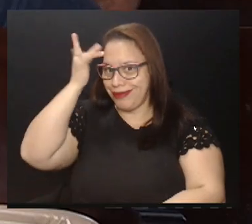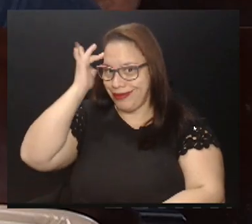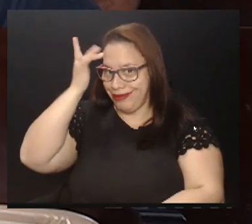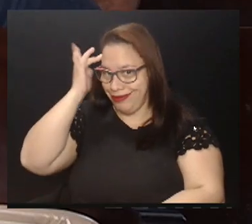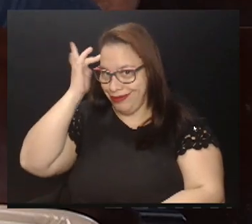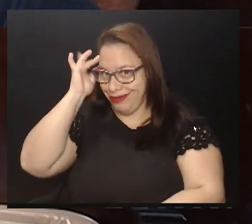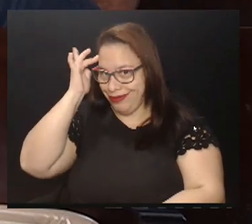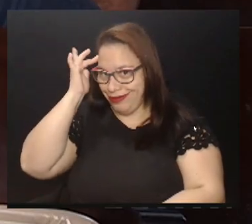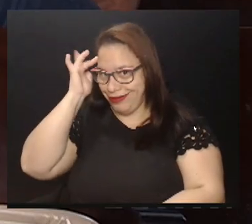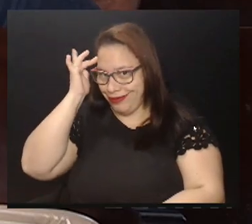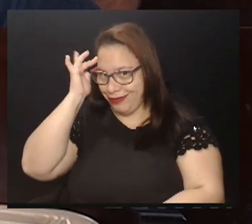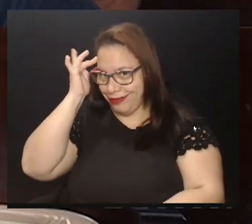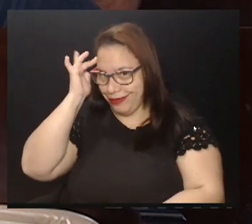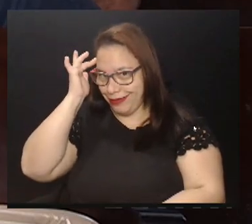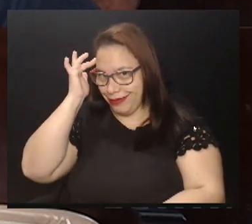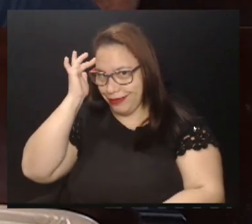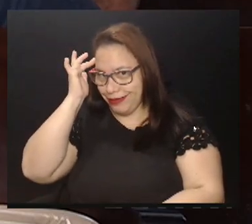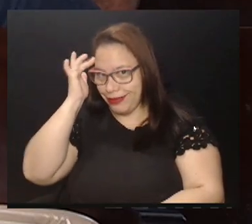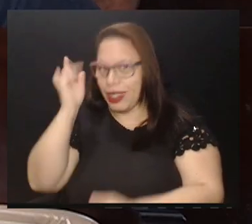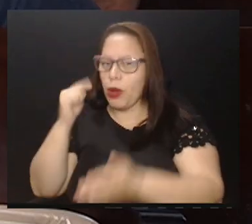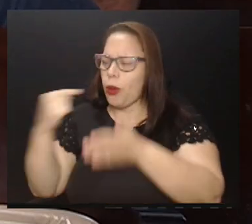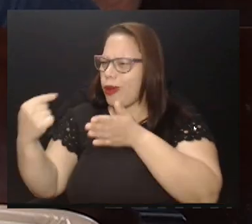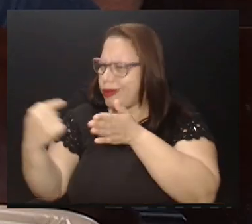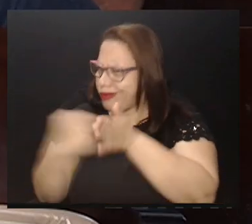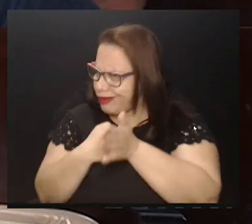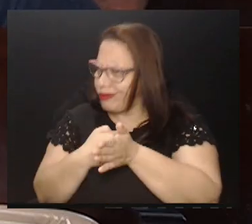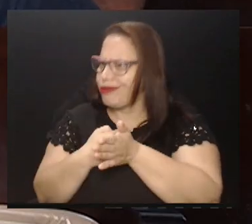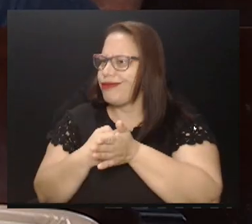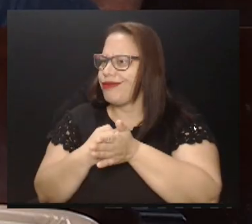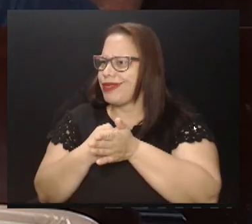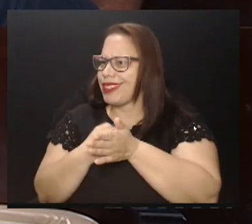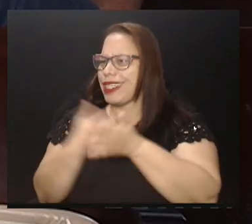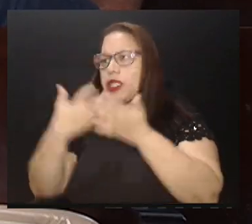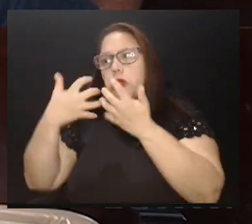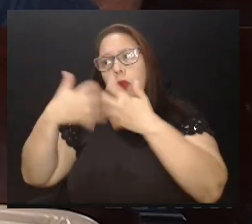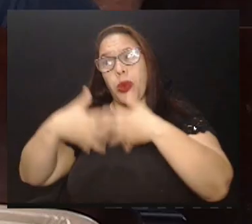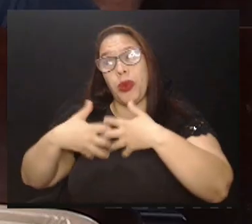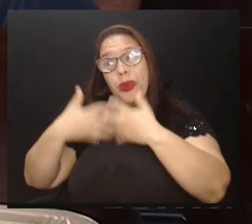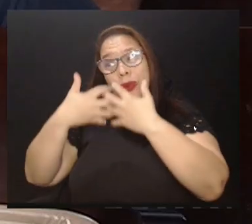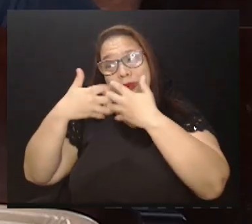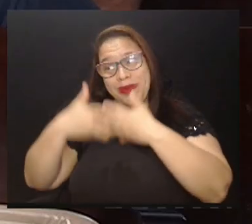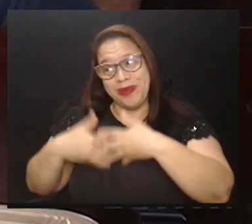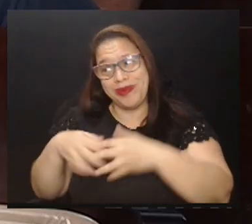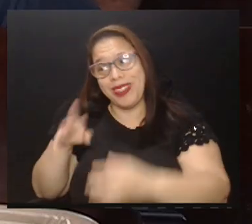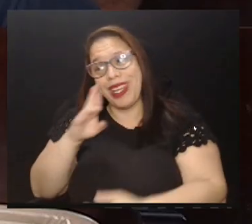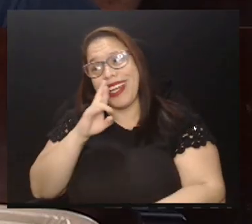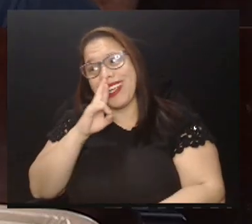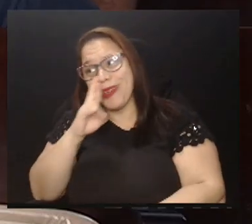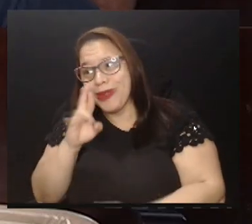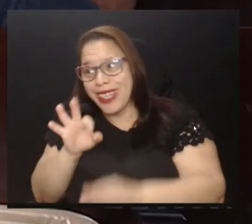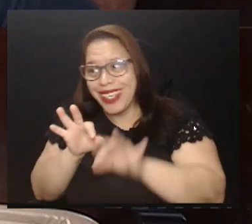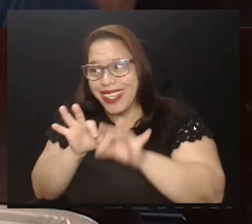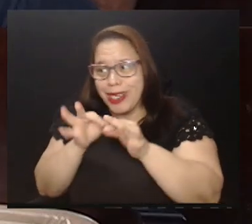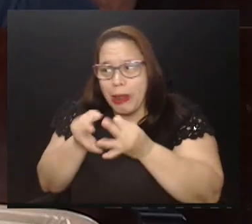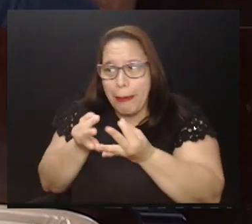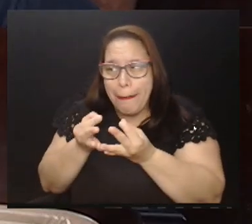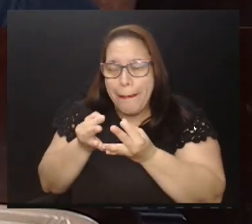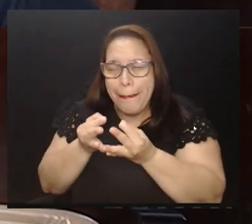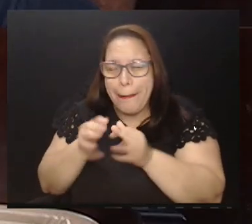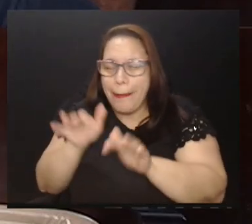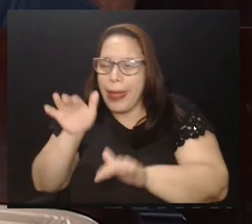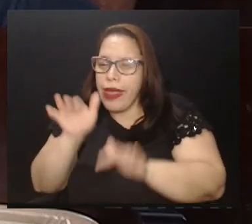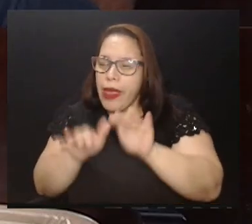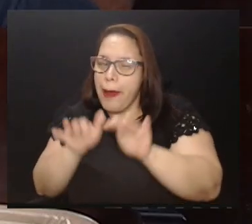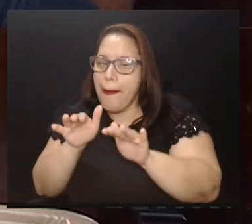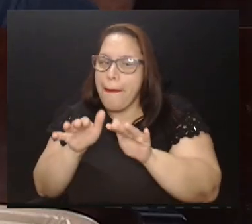é uma pergunta complexa de você colocar assim, se você considerar, porque assim, existem várias modalidades.